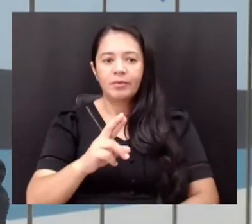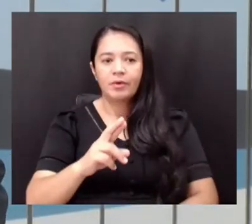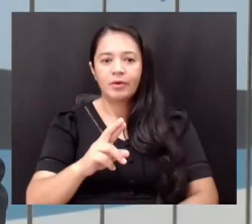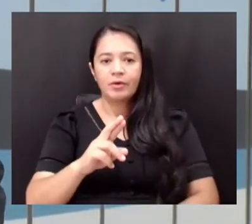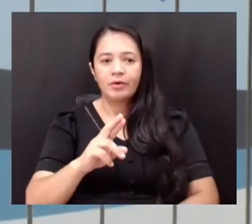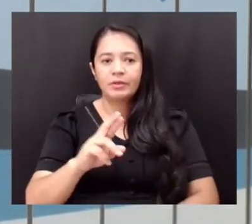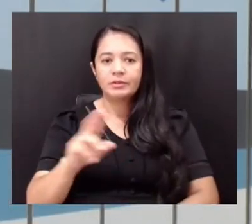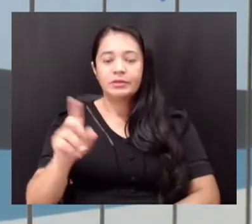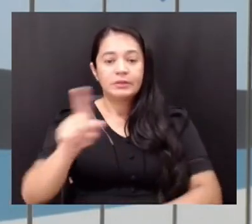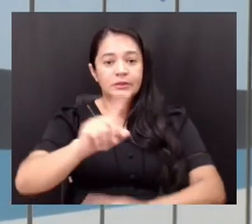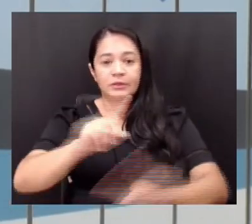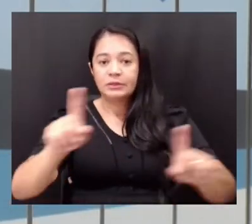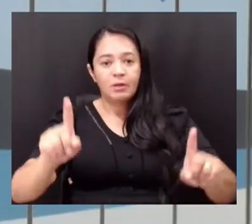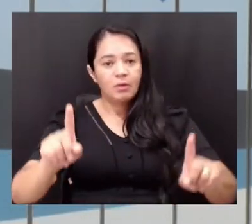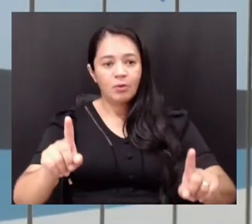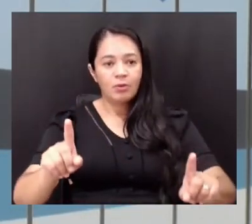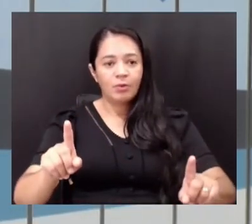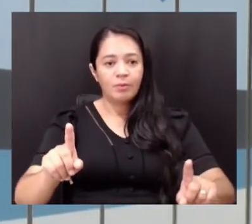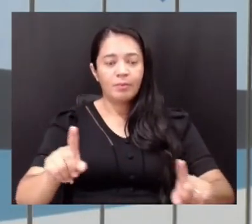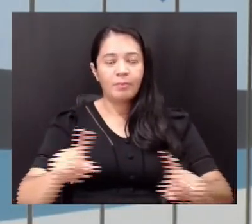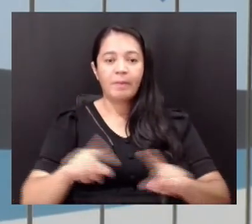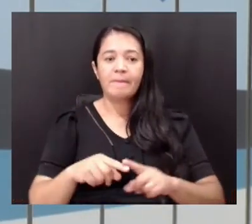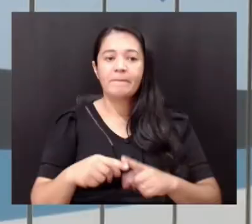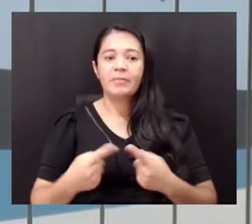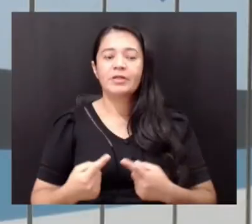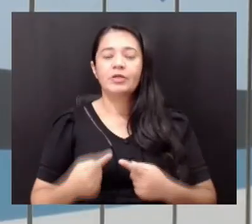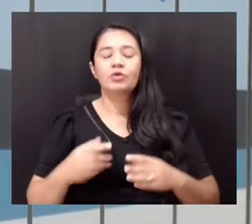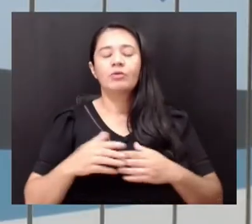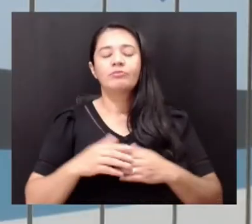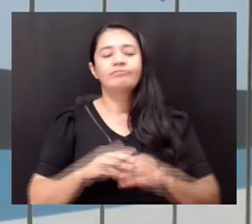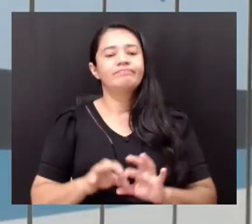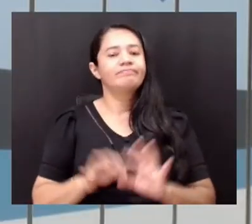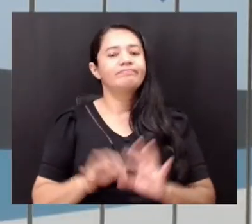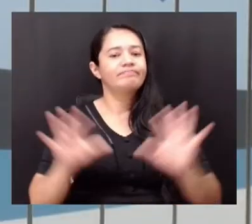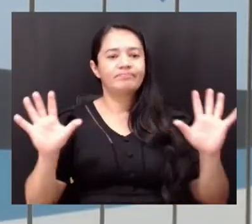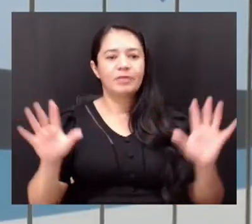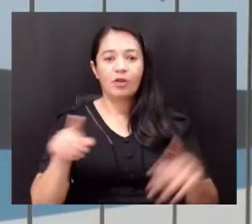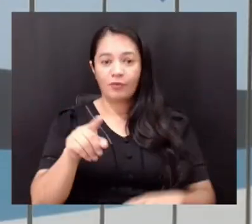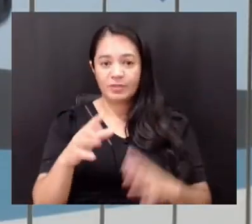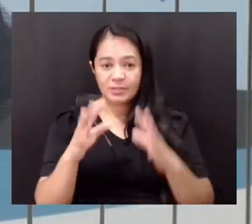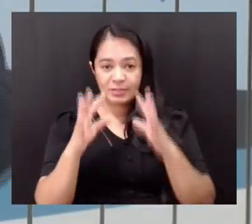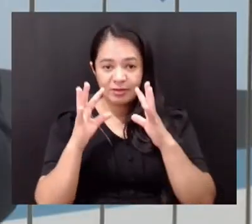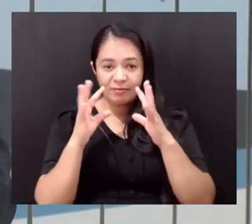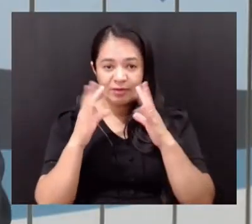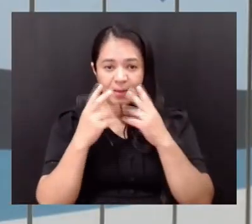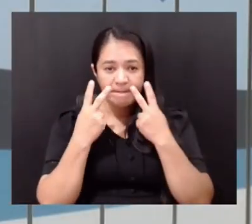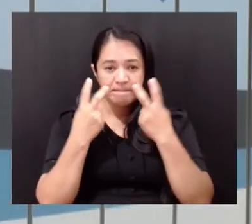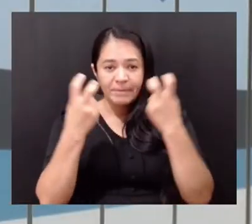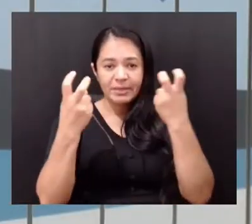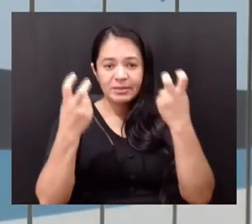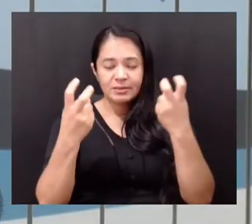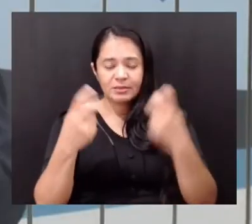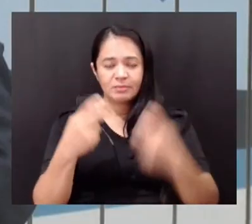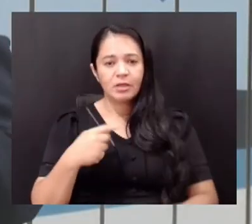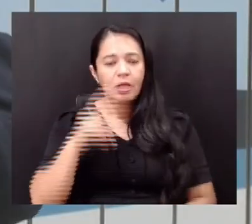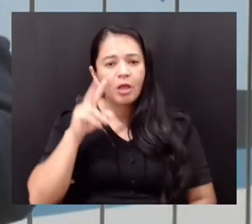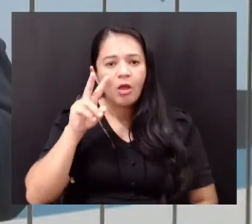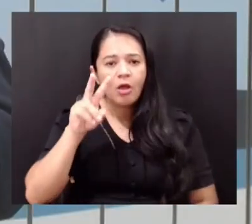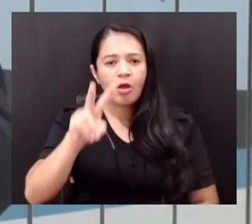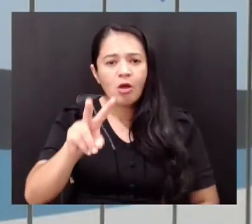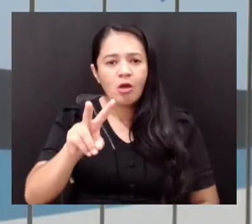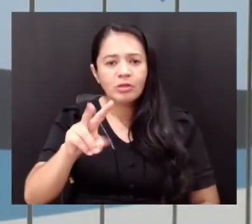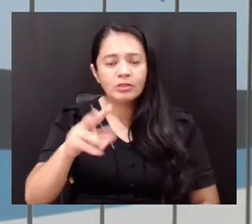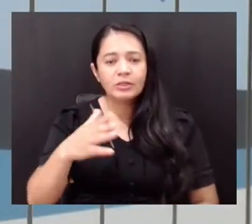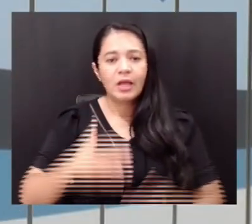cair em cima de você. Eu estou aberta. Você vai perceber pelo meu olhar, você vai perceber pela minha linguagem